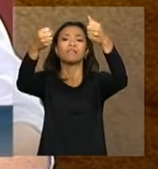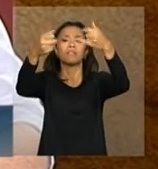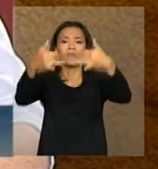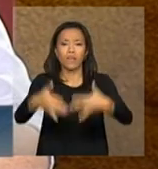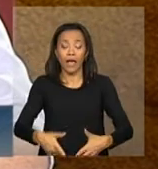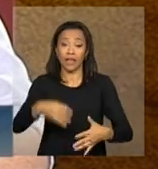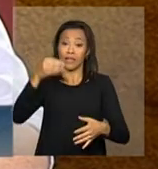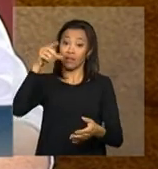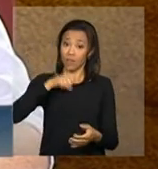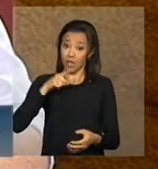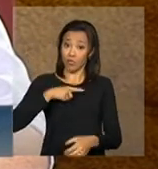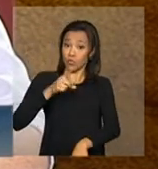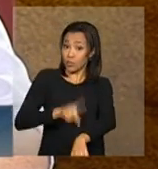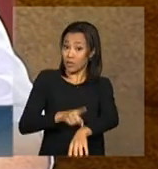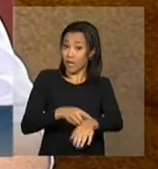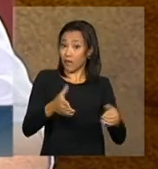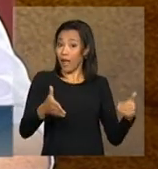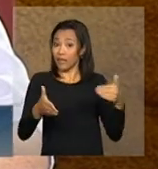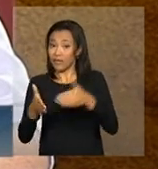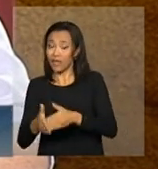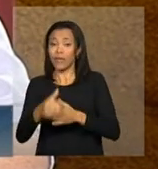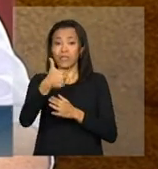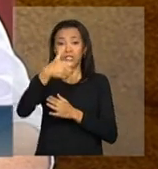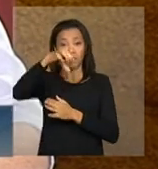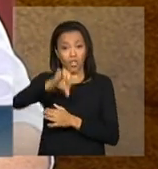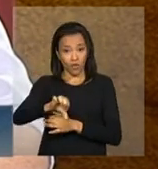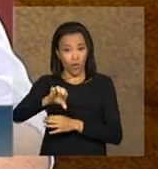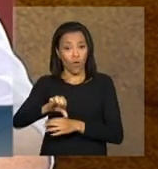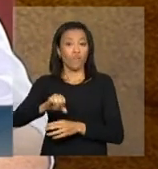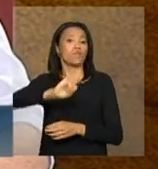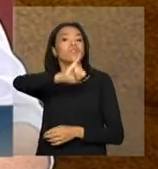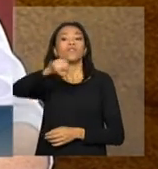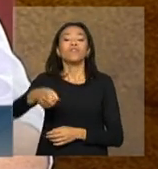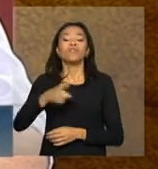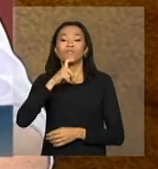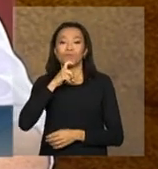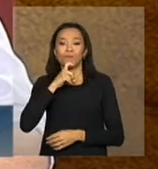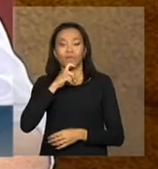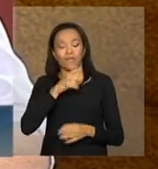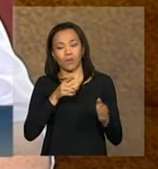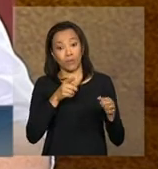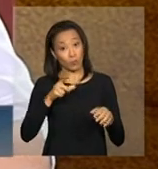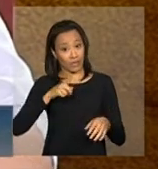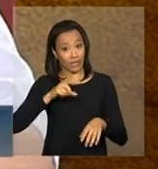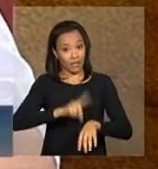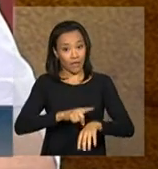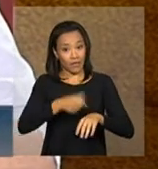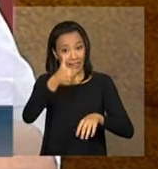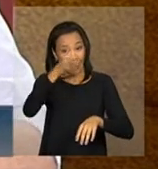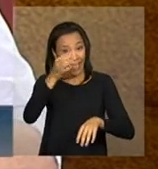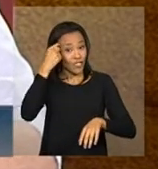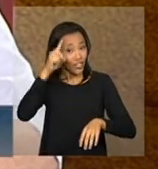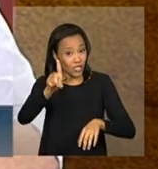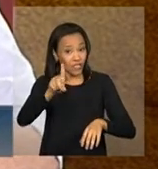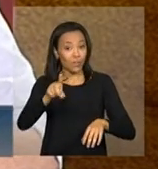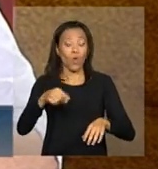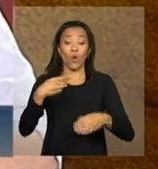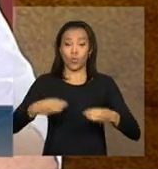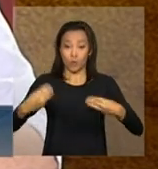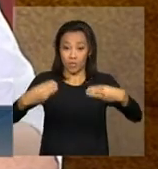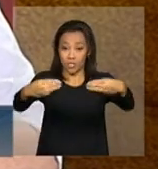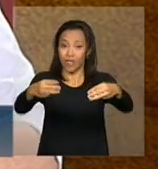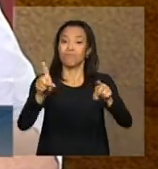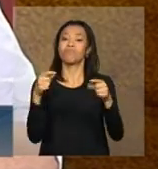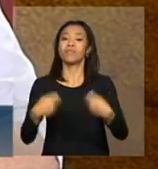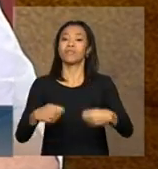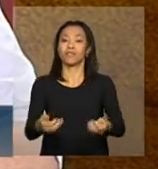o prazo até 19 de julho. Né? Então, daqui 10 dias, os ministérios terão que estar devolvendo para nós